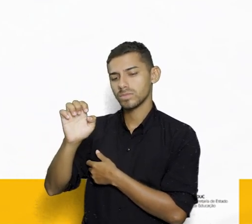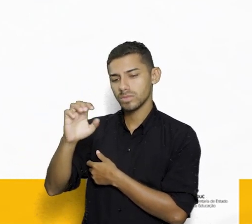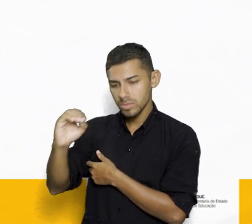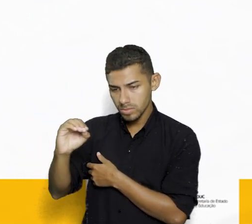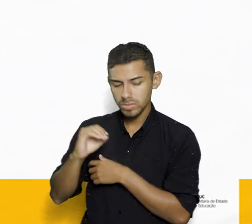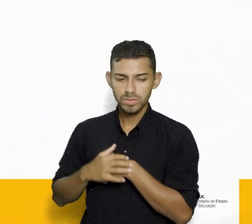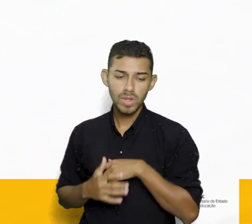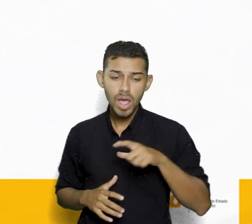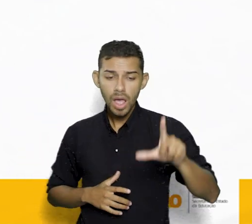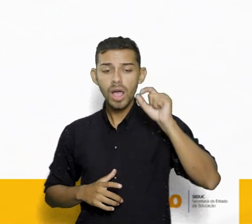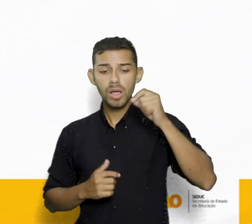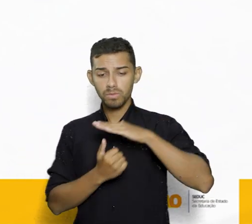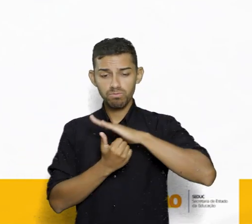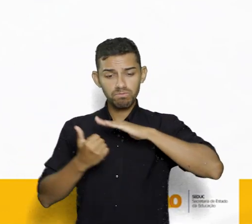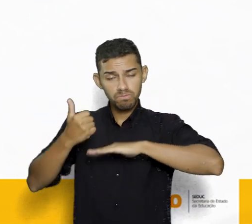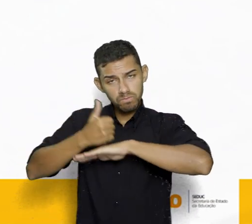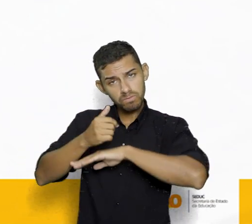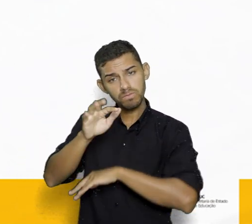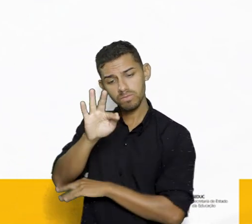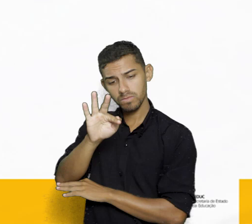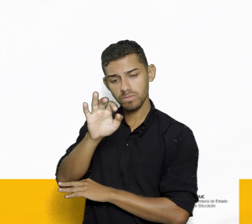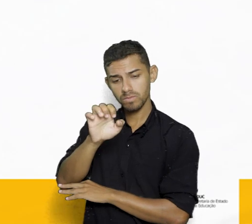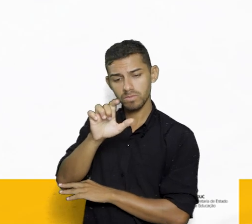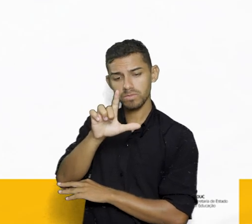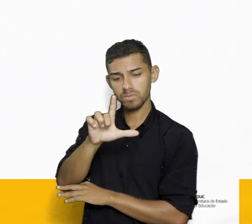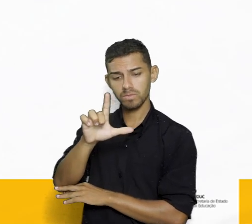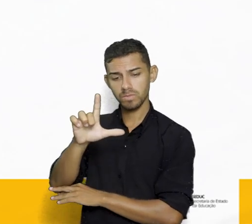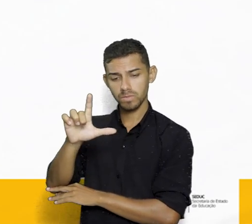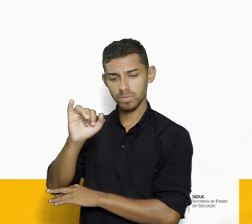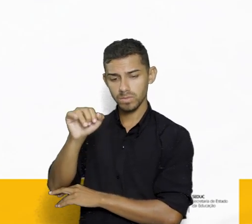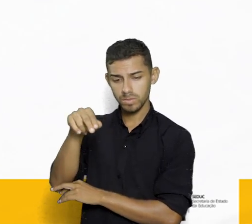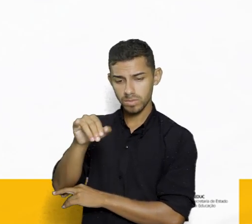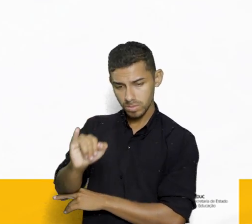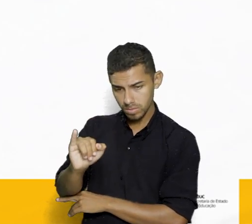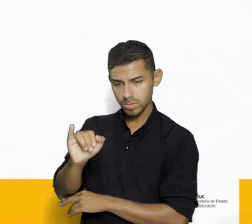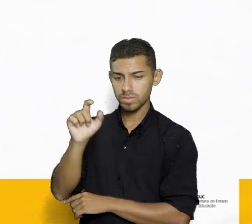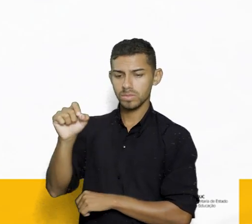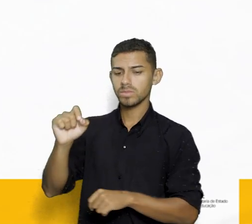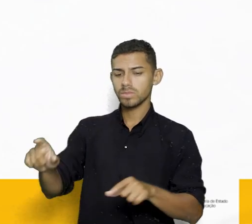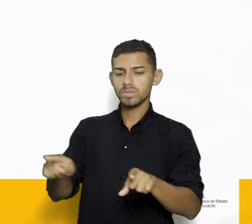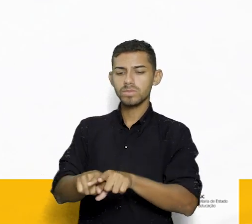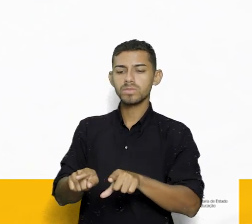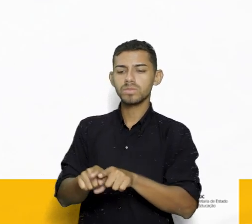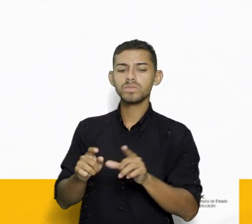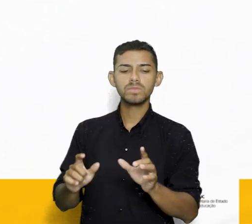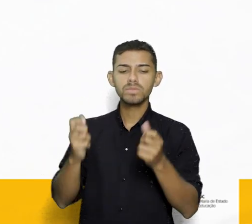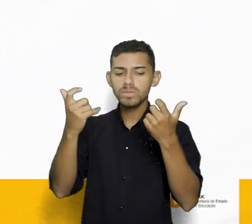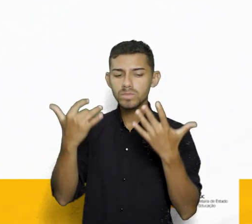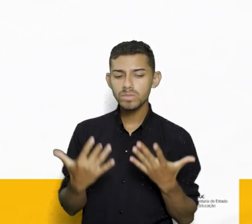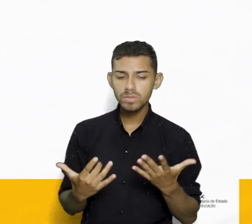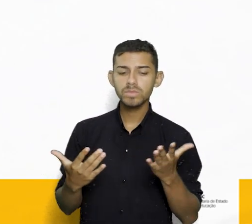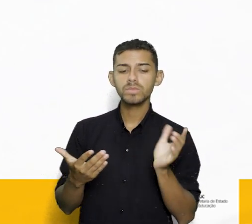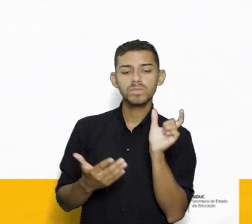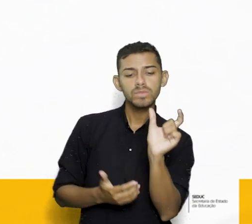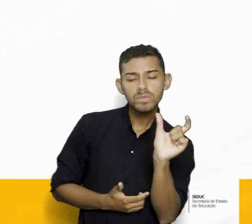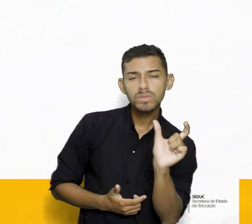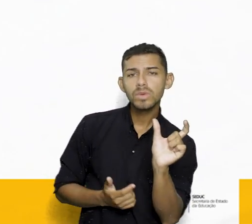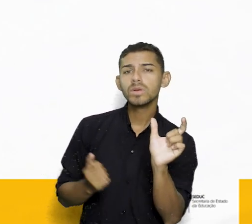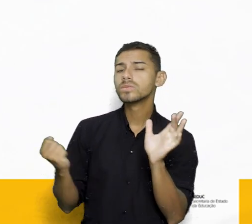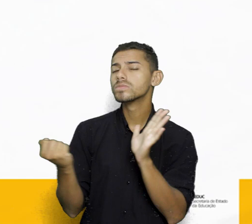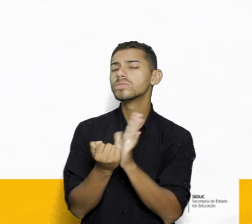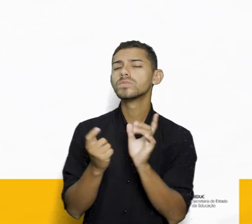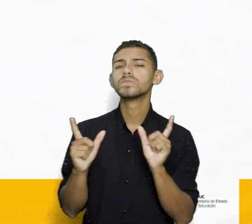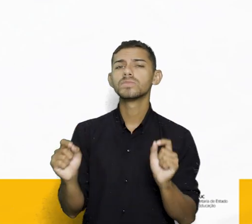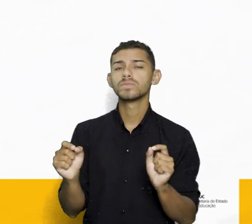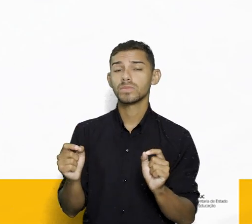feline por esse tratamento para se dirigir a Henriqueta demarca o quê Ó quem já assistiu nossas aulas